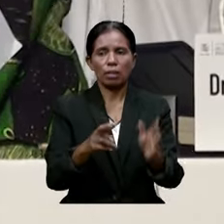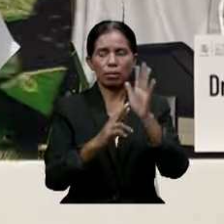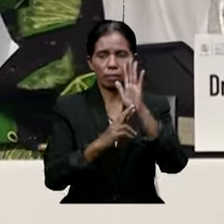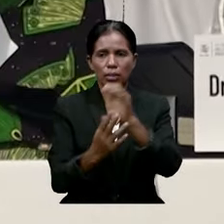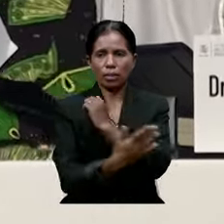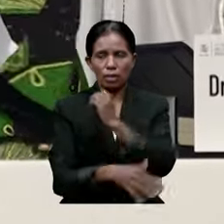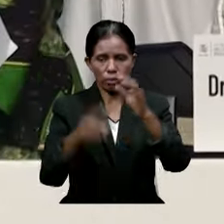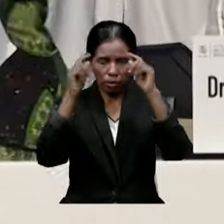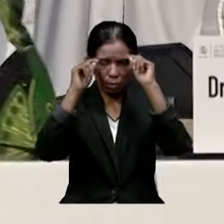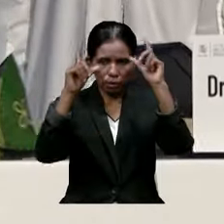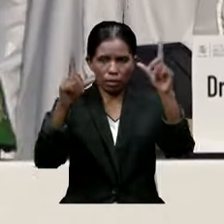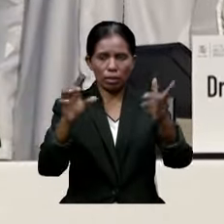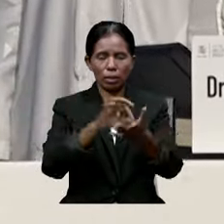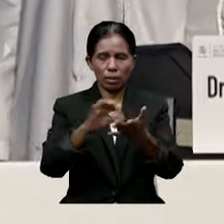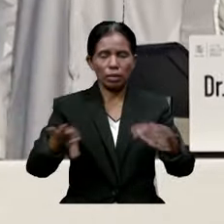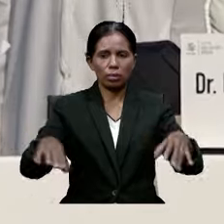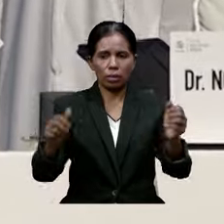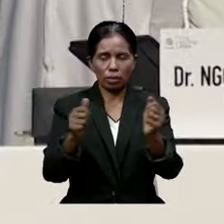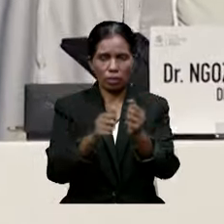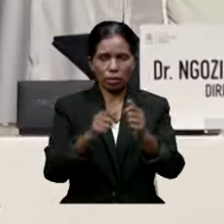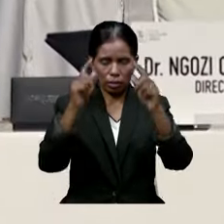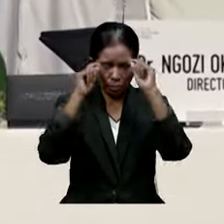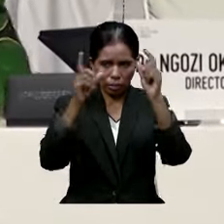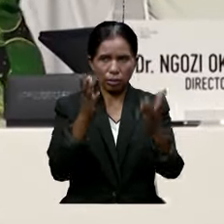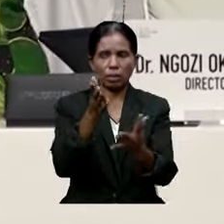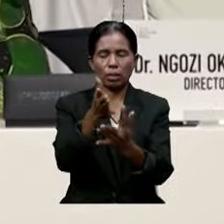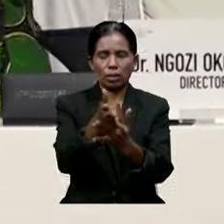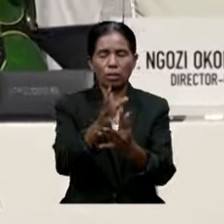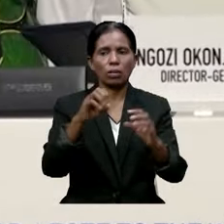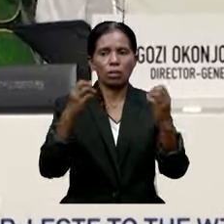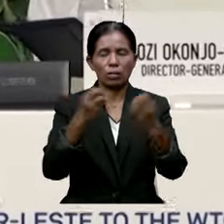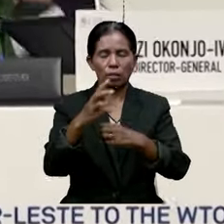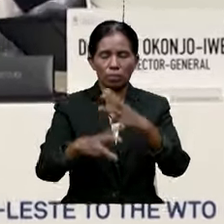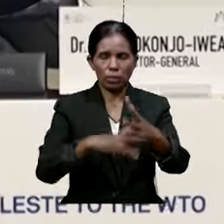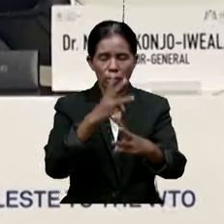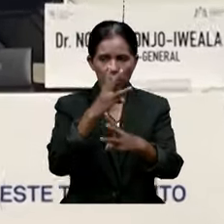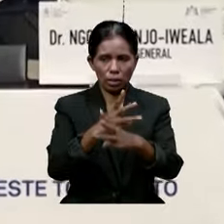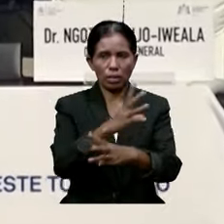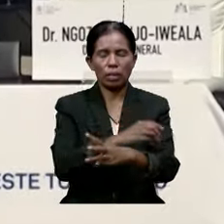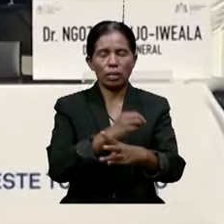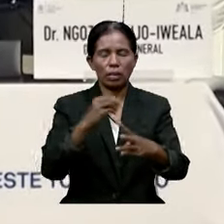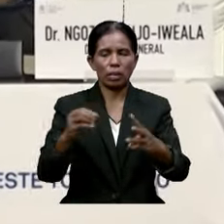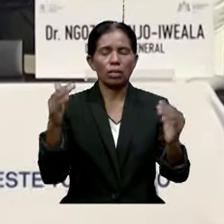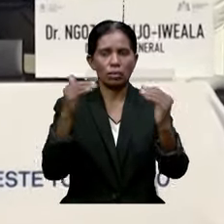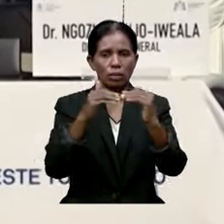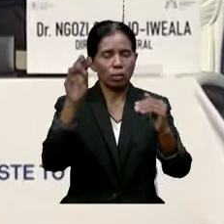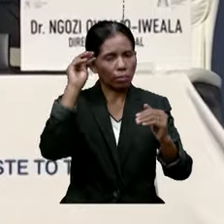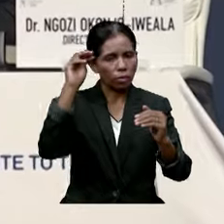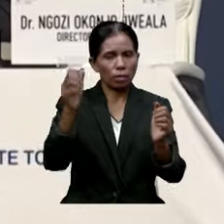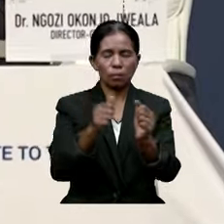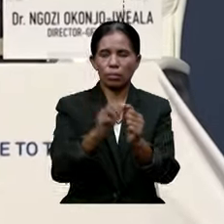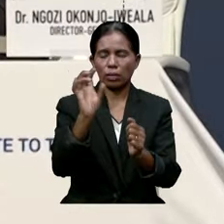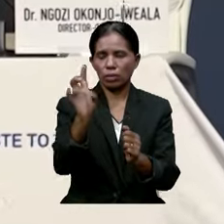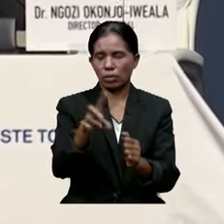nação Timor-Leste, assina acordo formalização Timor-Leste e adesão da Organização Mundial Comércio e a Conferência Ministerial Brala San